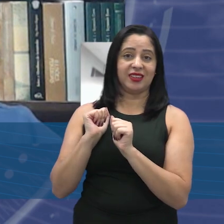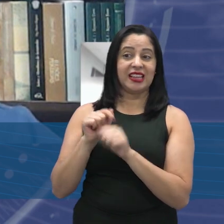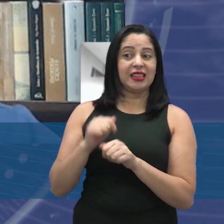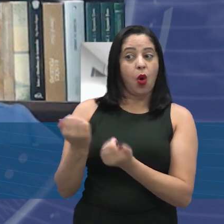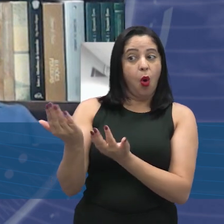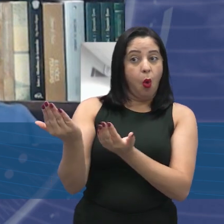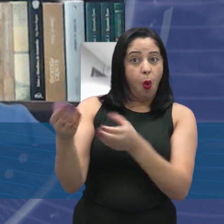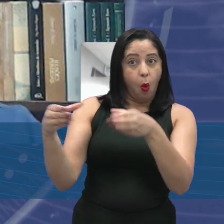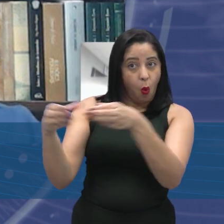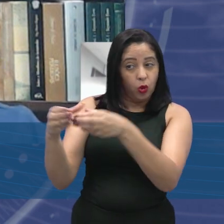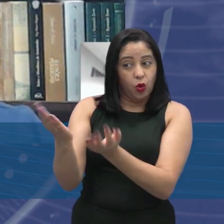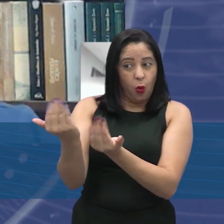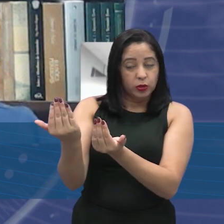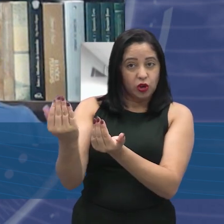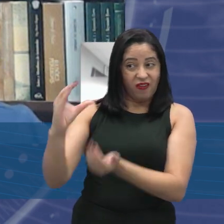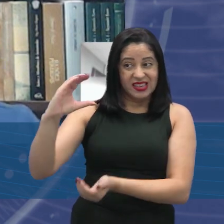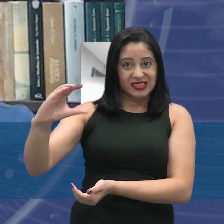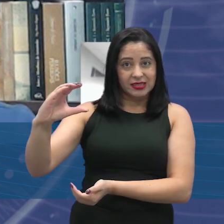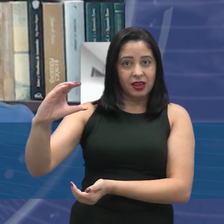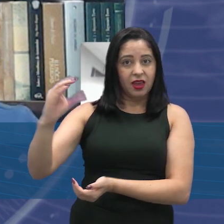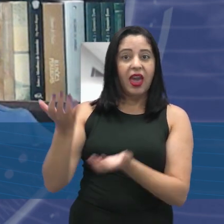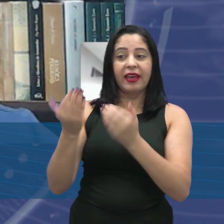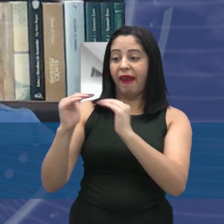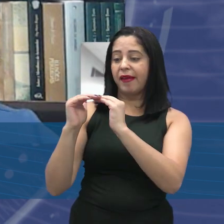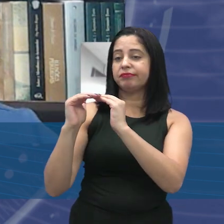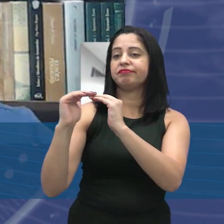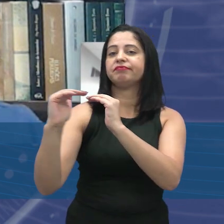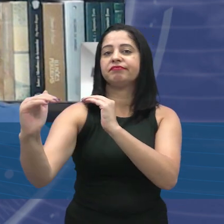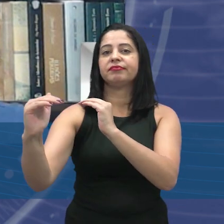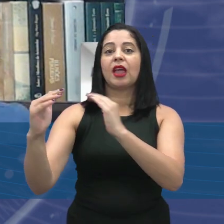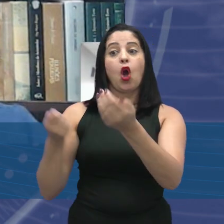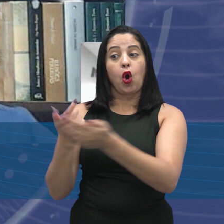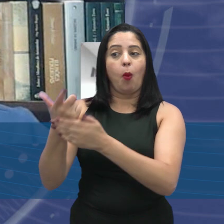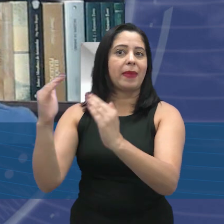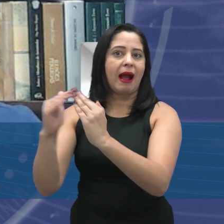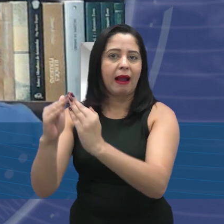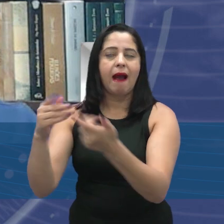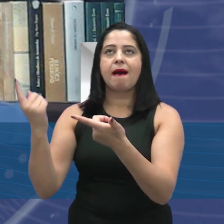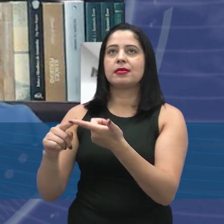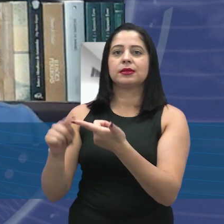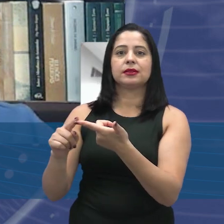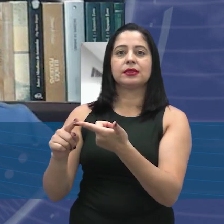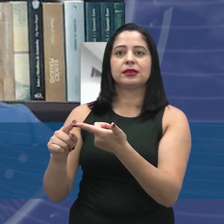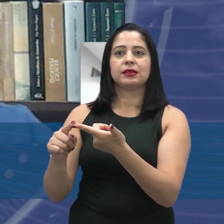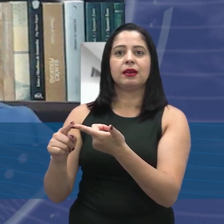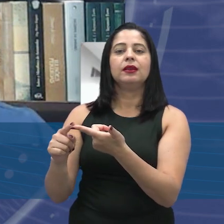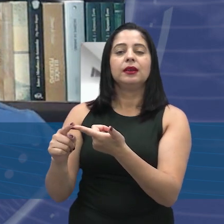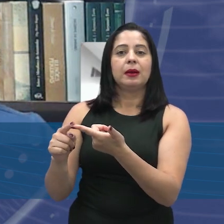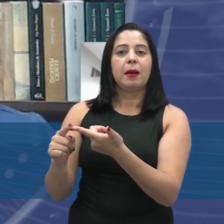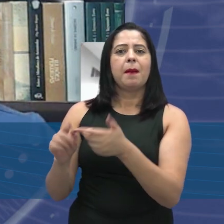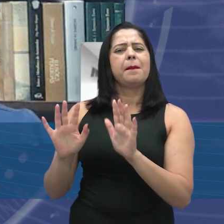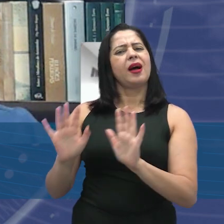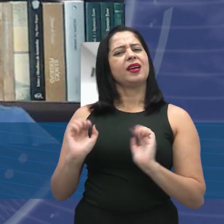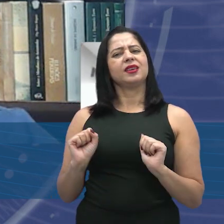classe C, jovem, ela quer estabilidade, ela quer casa própria, como foi falado, ela quer construir bens.